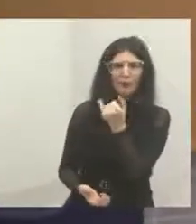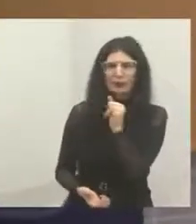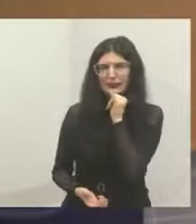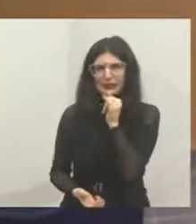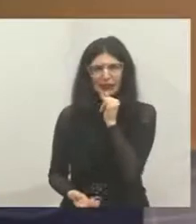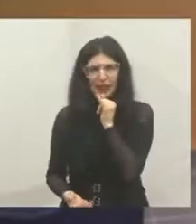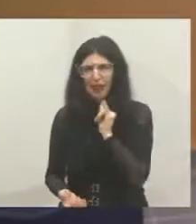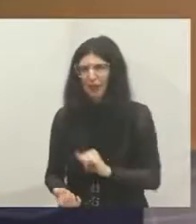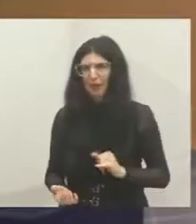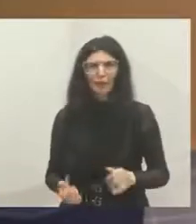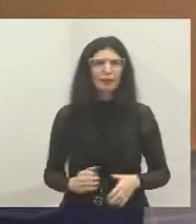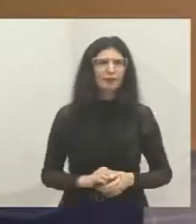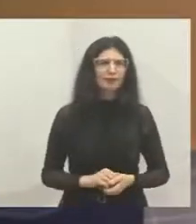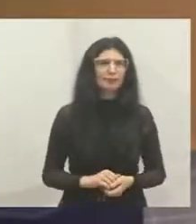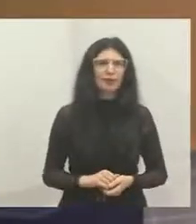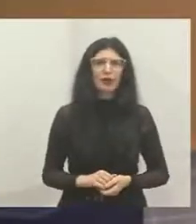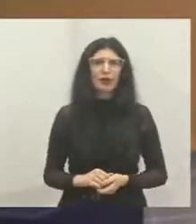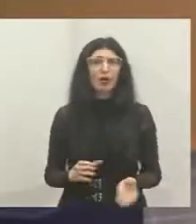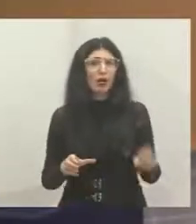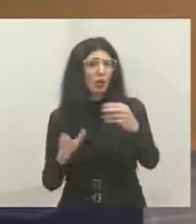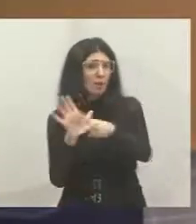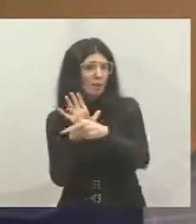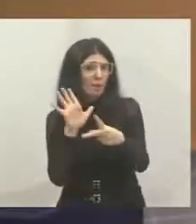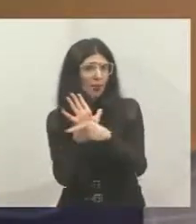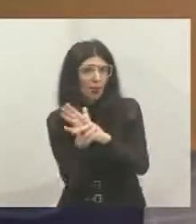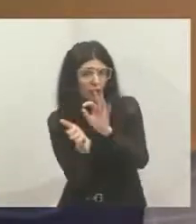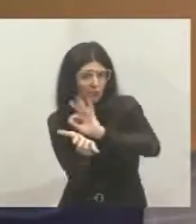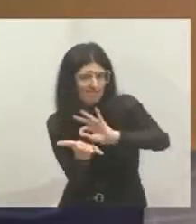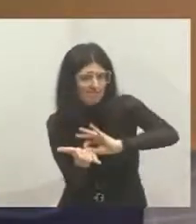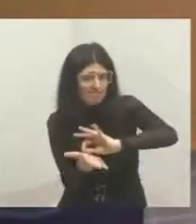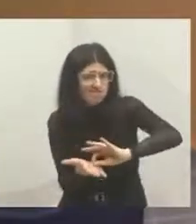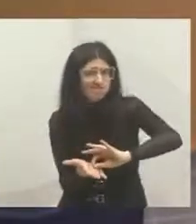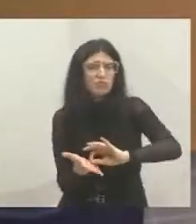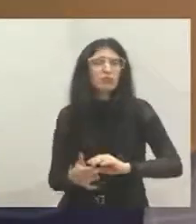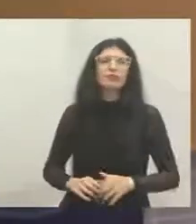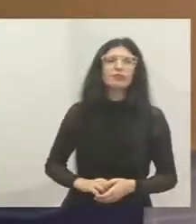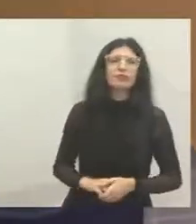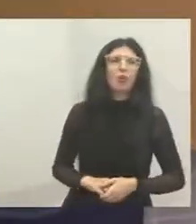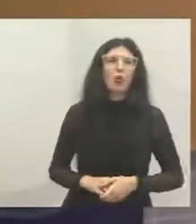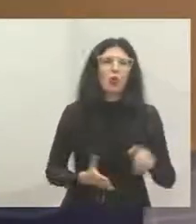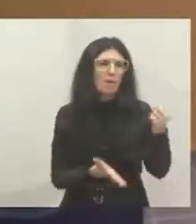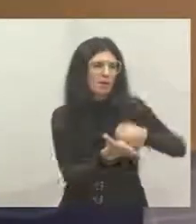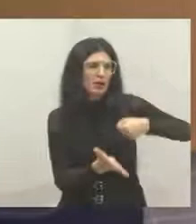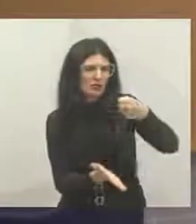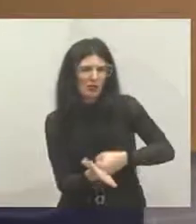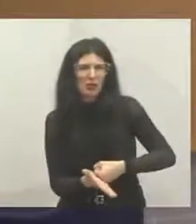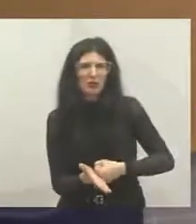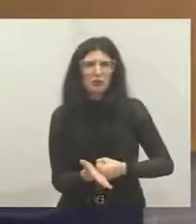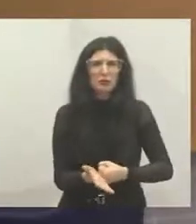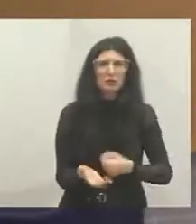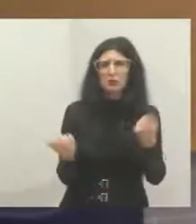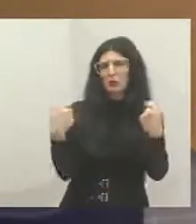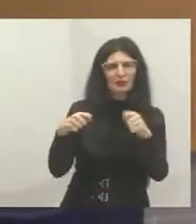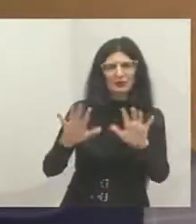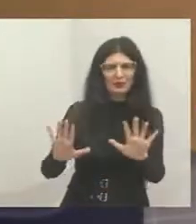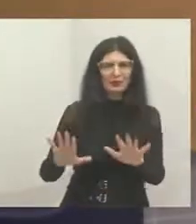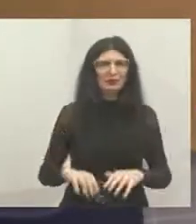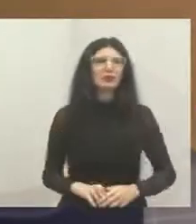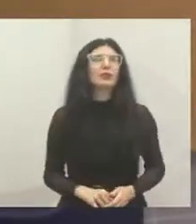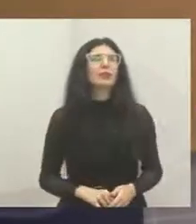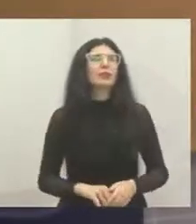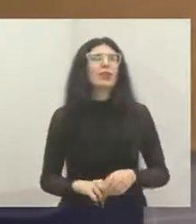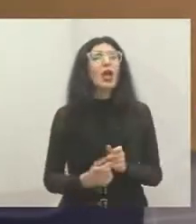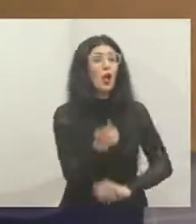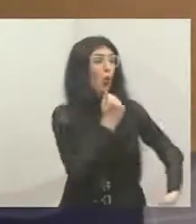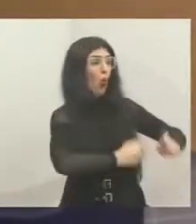incluso dentro dessa rubrica. Então, você não tem que estar cumprindo essa obrigatoriedade. Não que houve economia, mas sim houve o